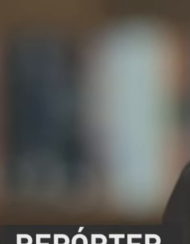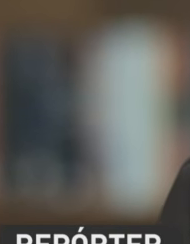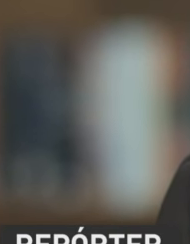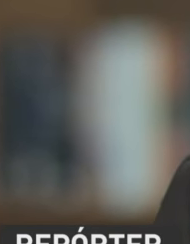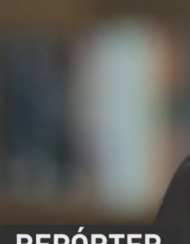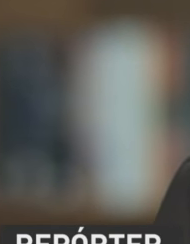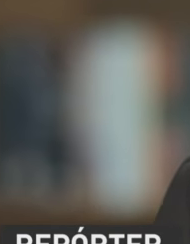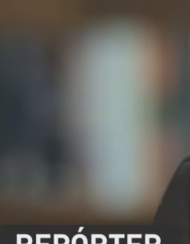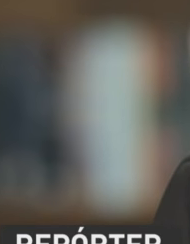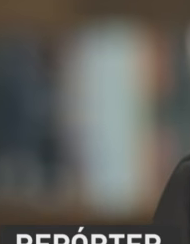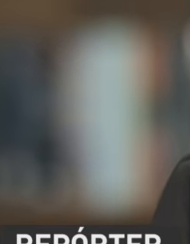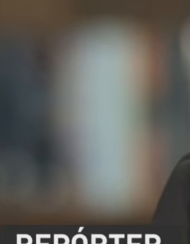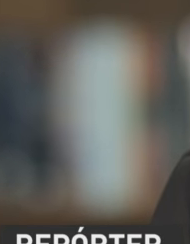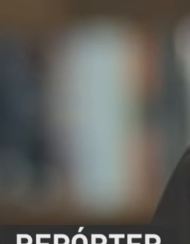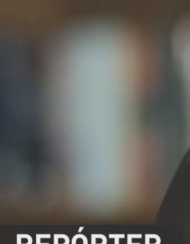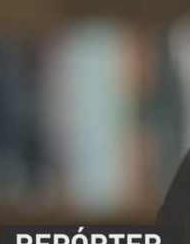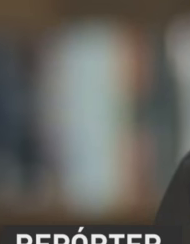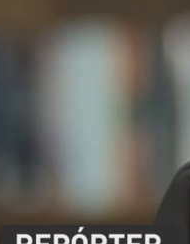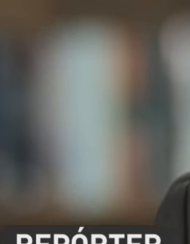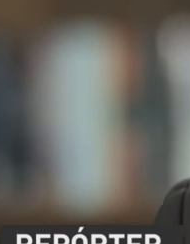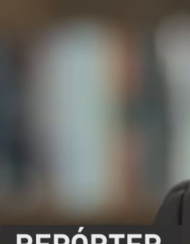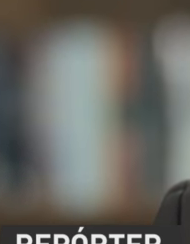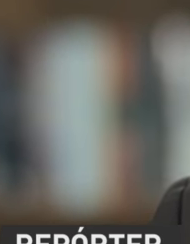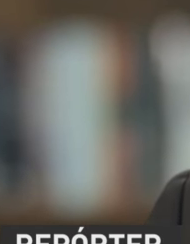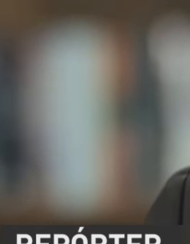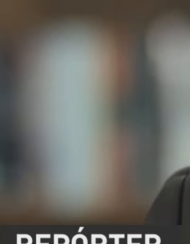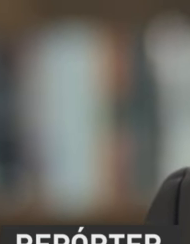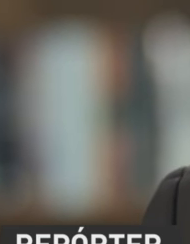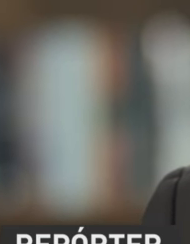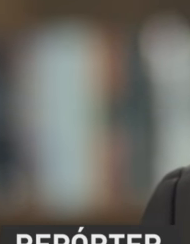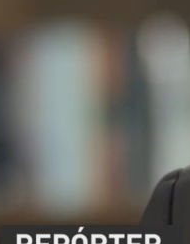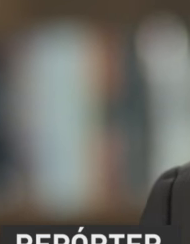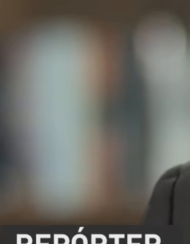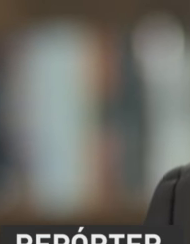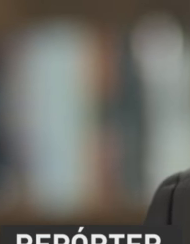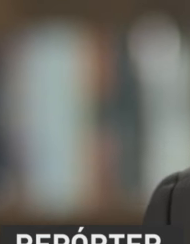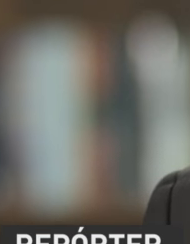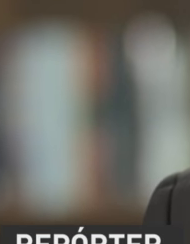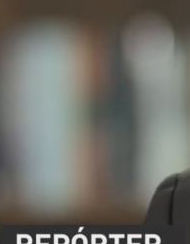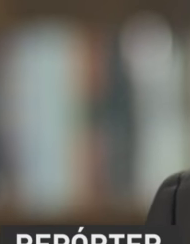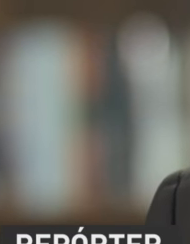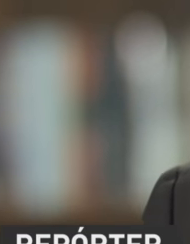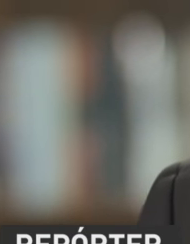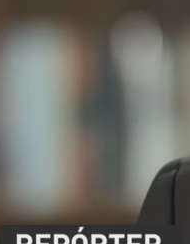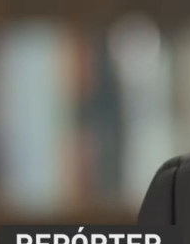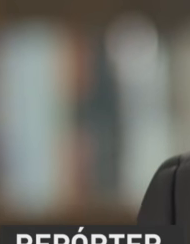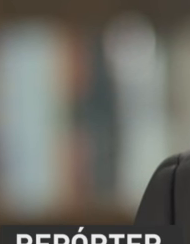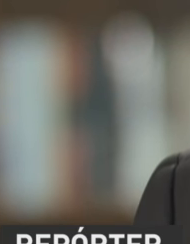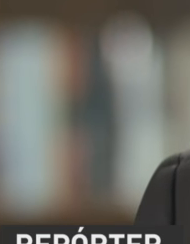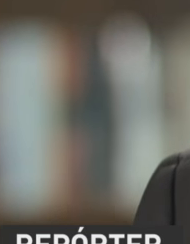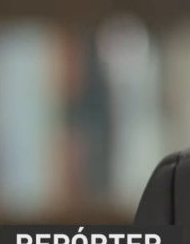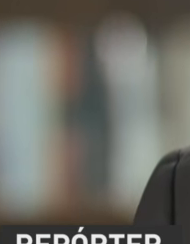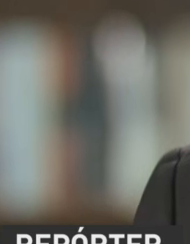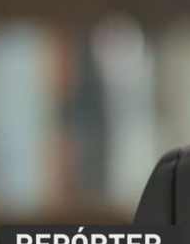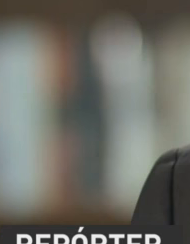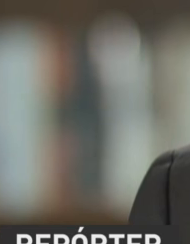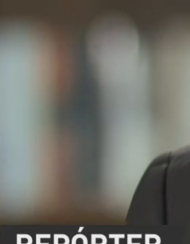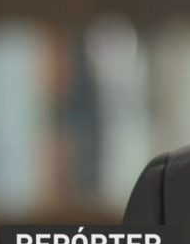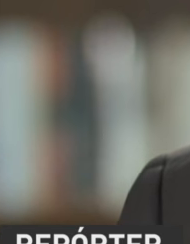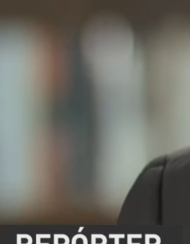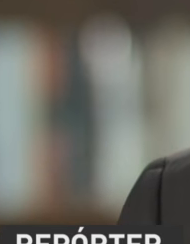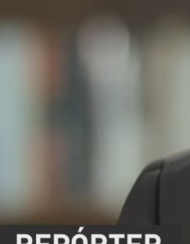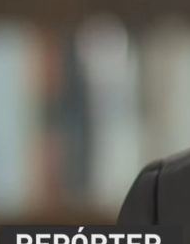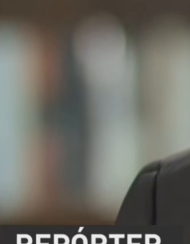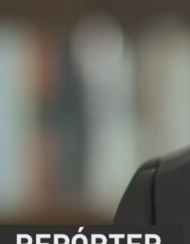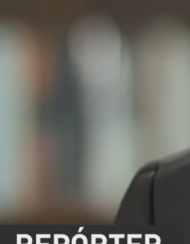missão é mostrar a empresários e investidores de todo mundo nossa disposição para proporcionar bons negócios